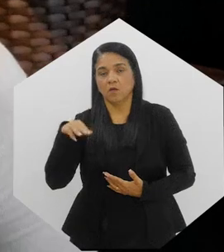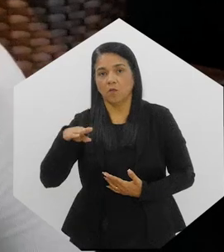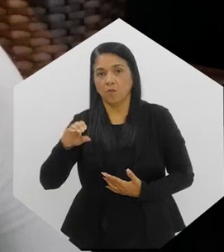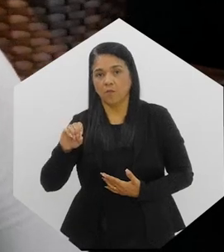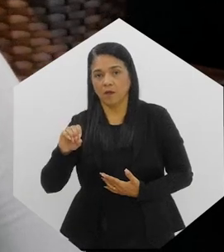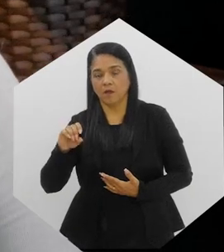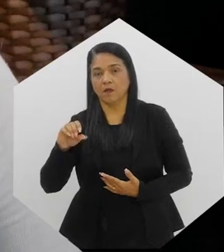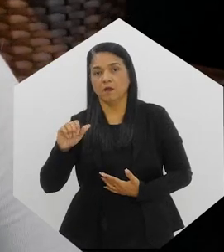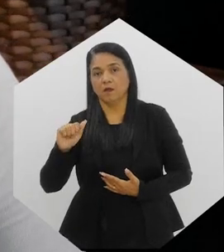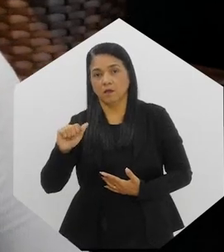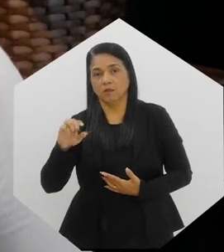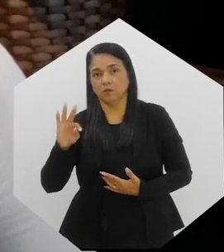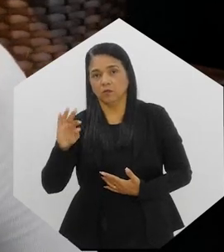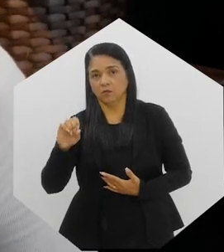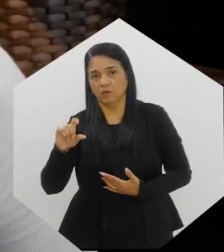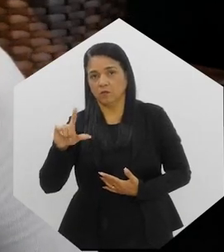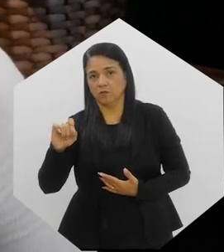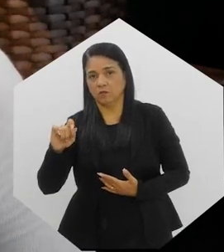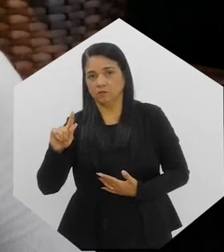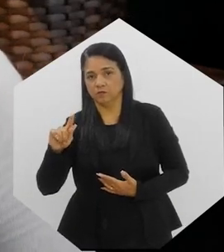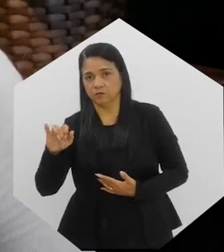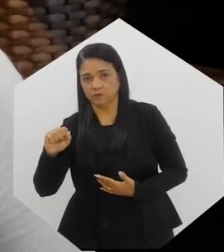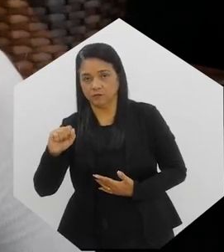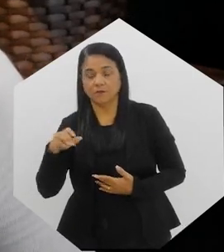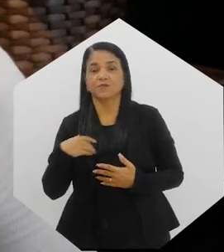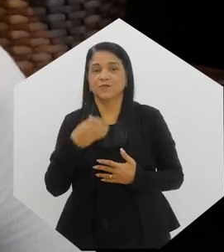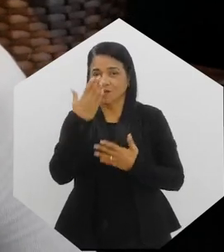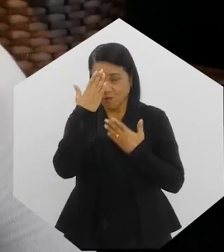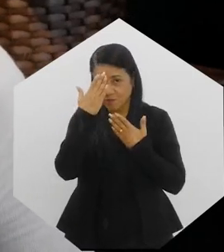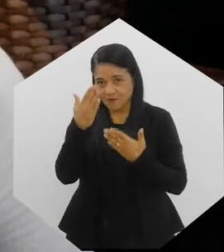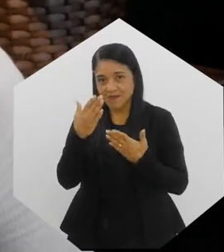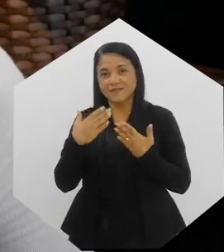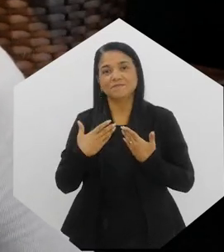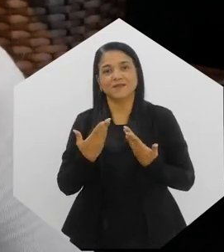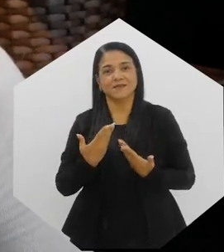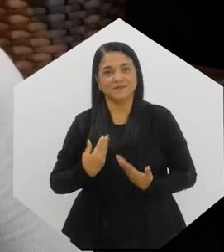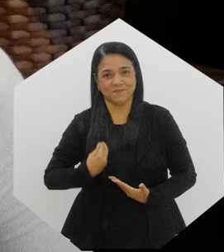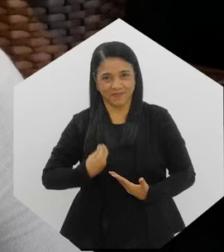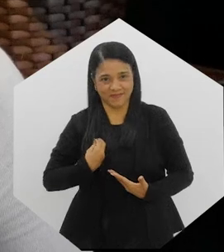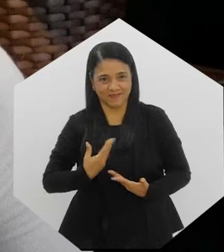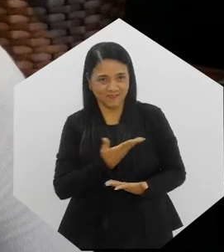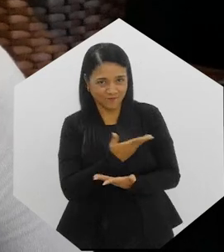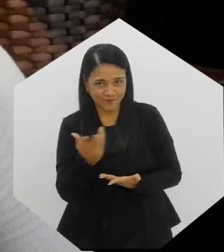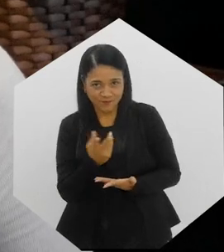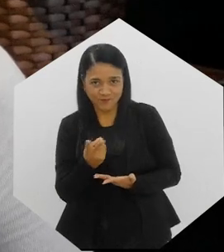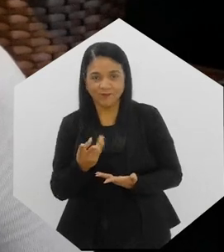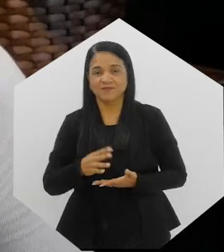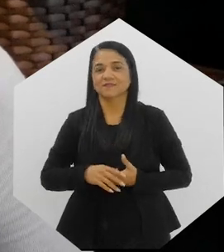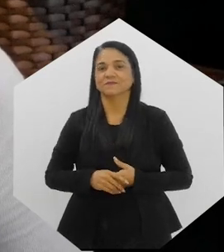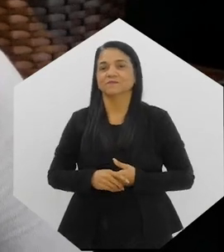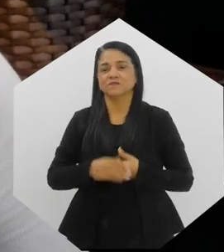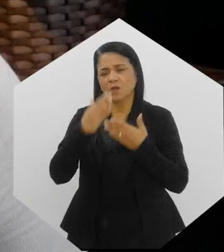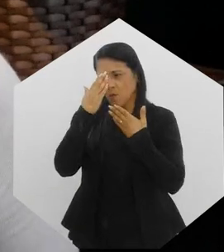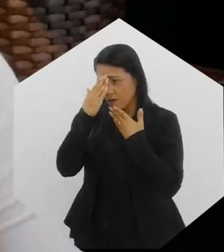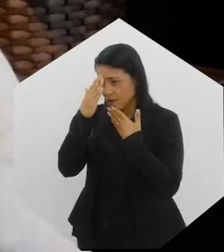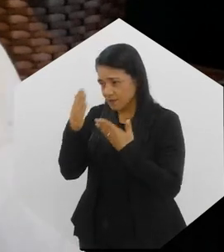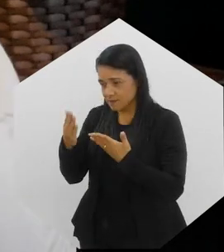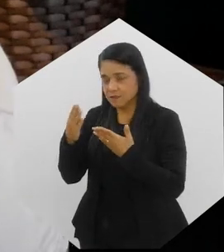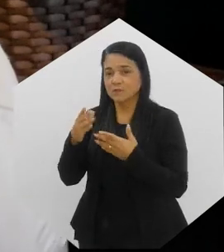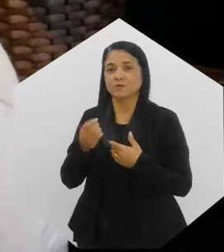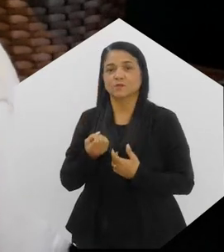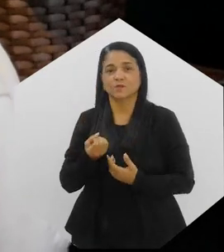vocês, sejam muito bem-vindos ao Alerj Saúde de hoje. Doutora Gina, muito obrigada pela sua presença. Eu agradeço